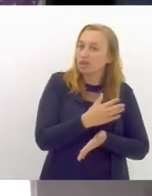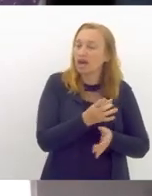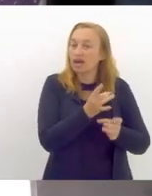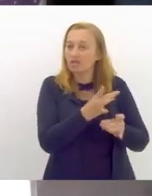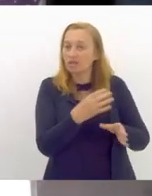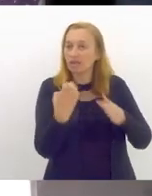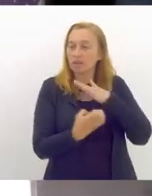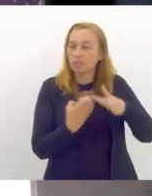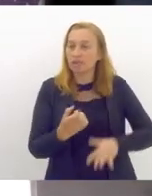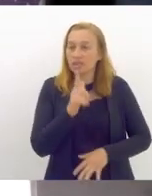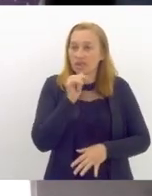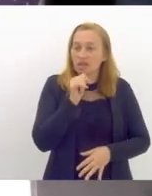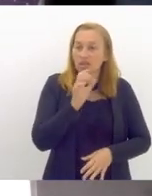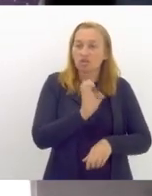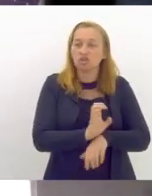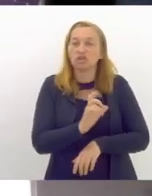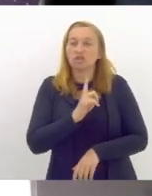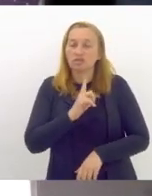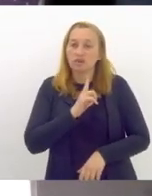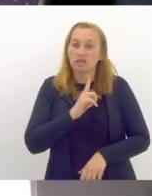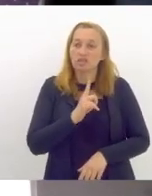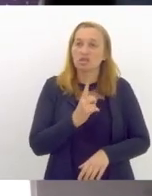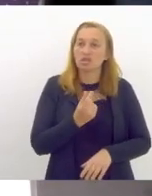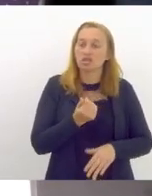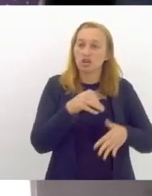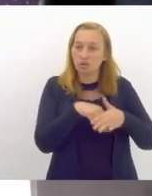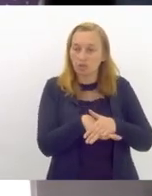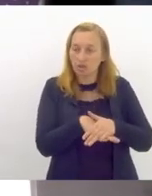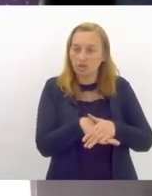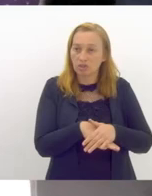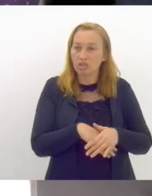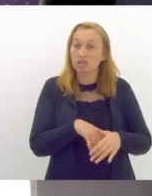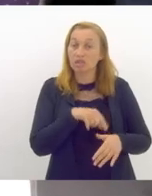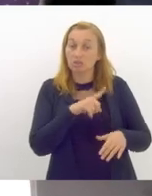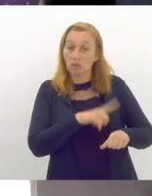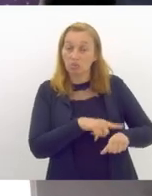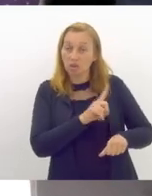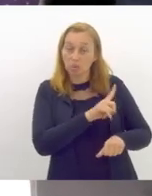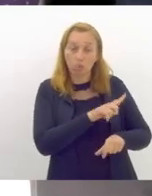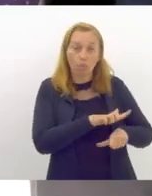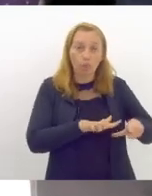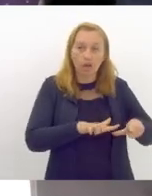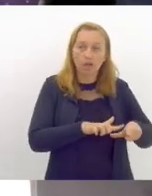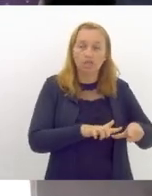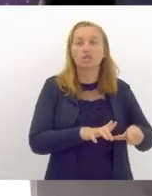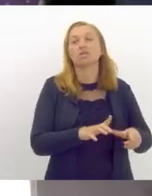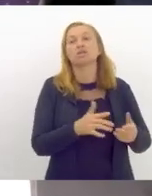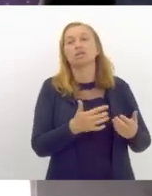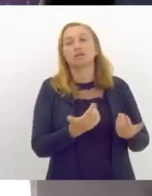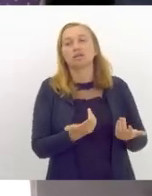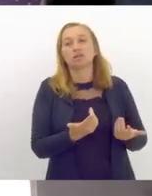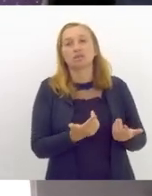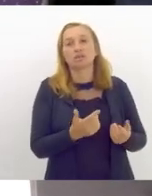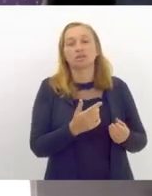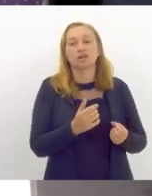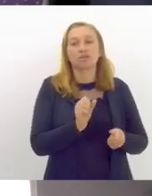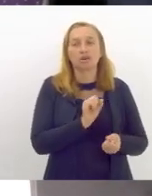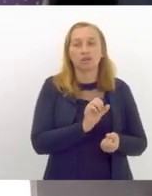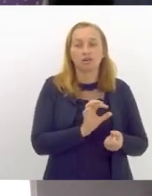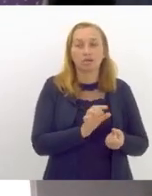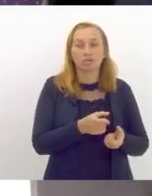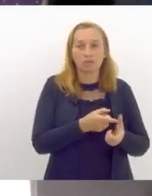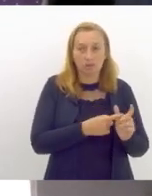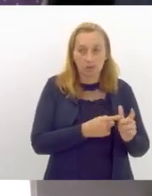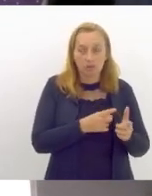Cedae para que o estado pudesse ter o regime de recuperação e naquele momento nós não tínhamos e a gente estava sobre liminar do ano anterior então